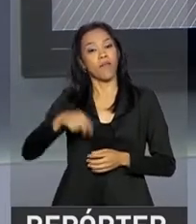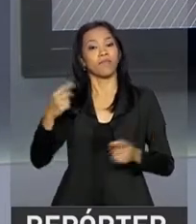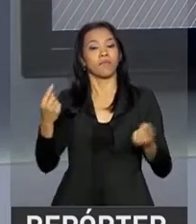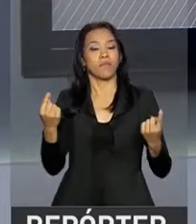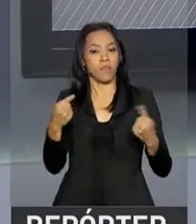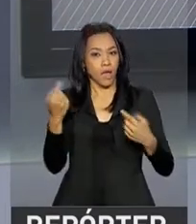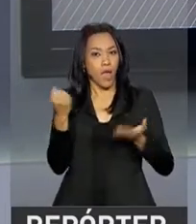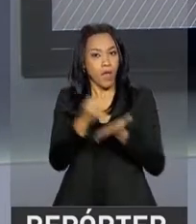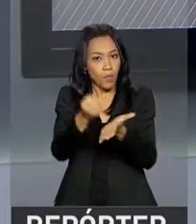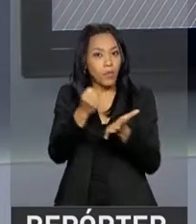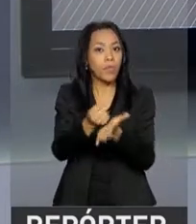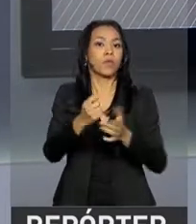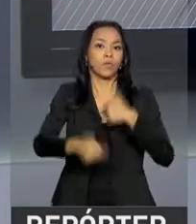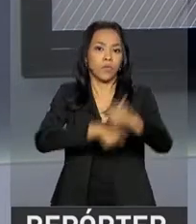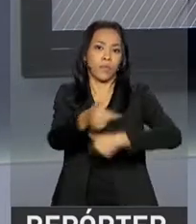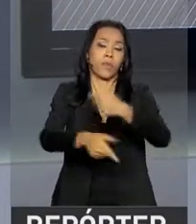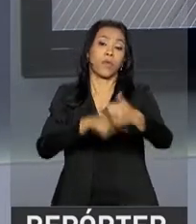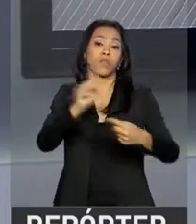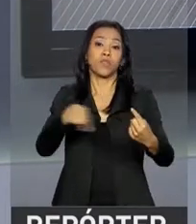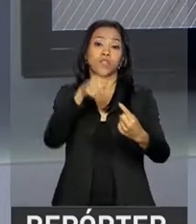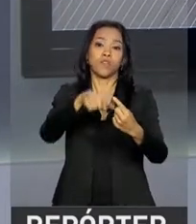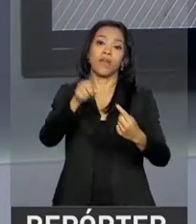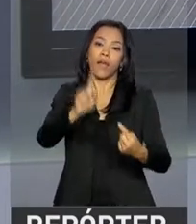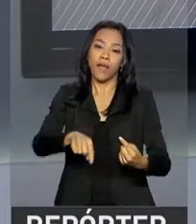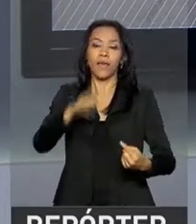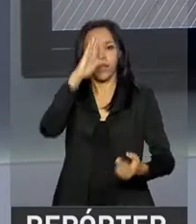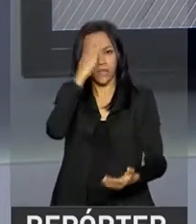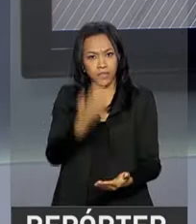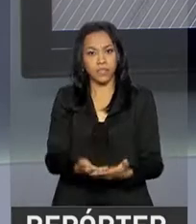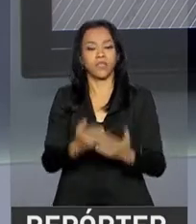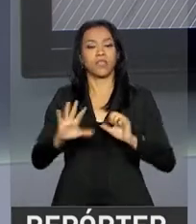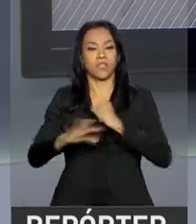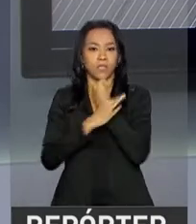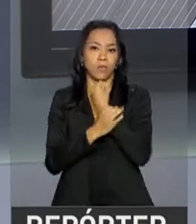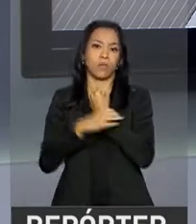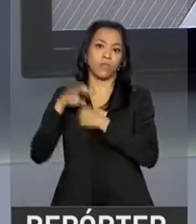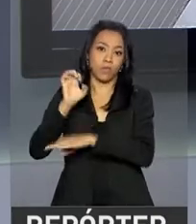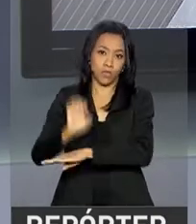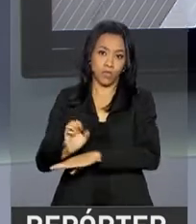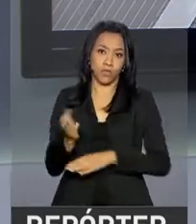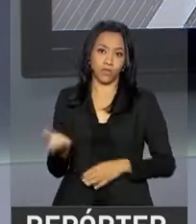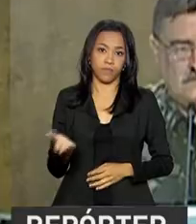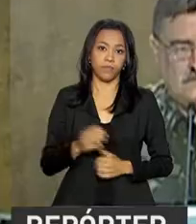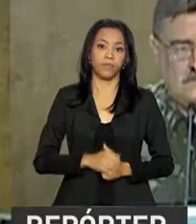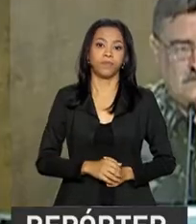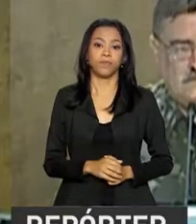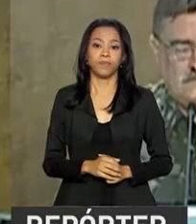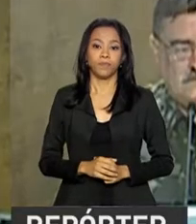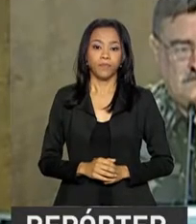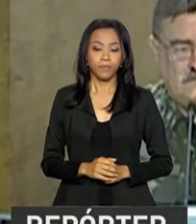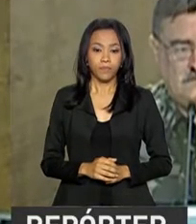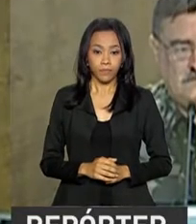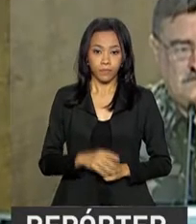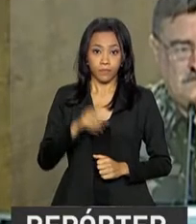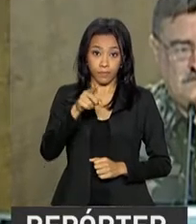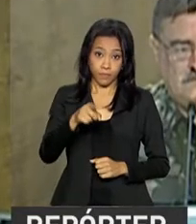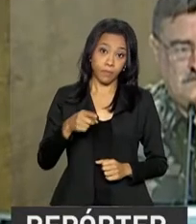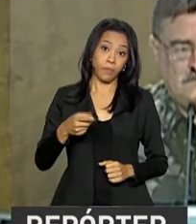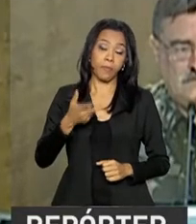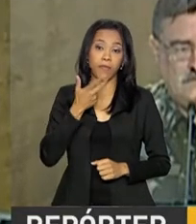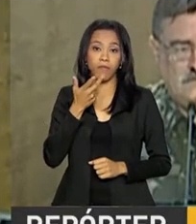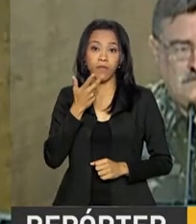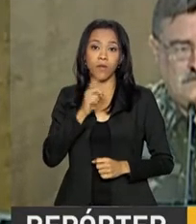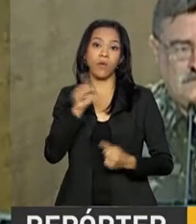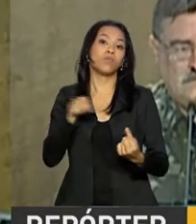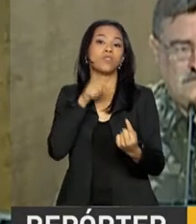interventor o objetivo é recuperar a credibilidade da segurança pública no estado a intervenção ela gerencia o